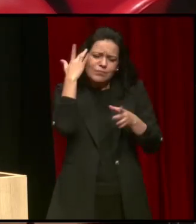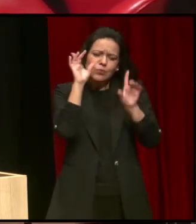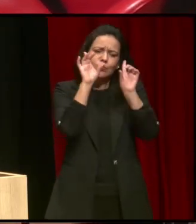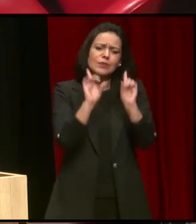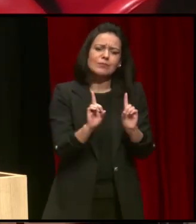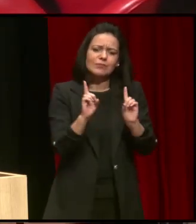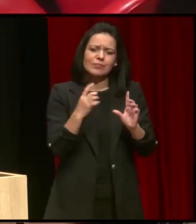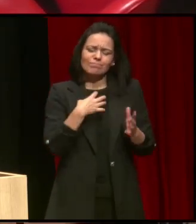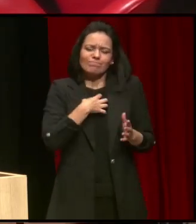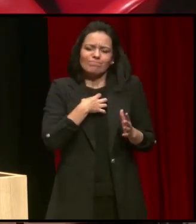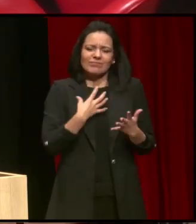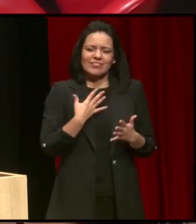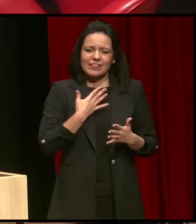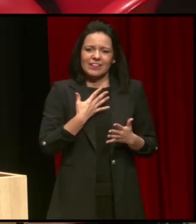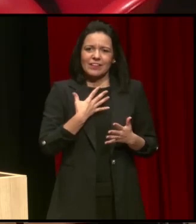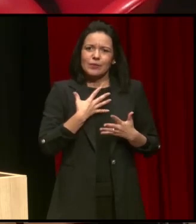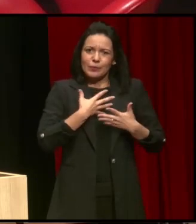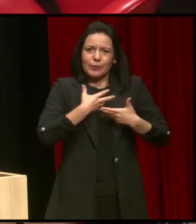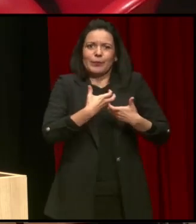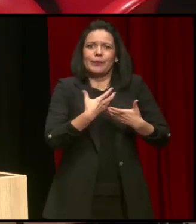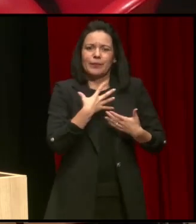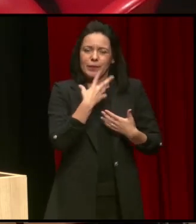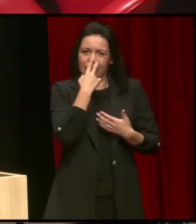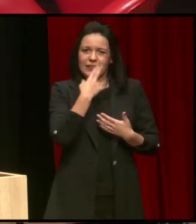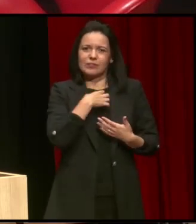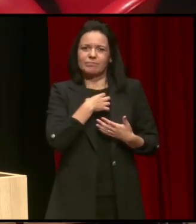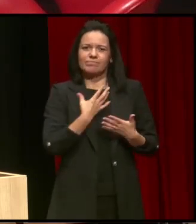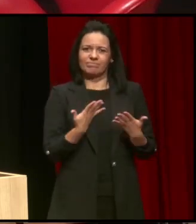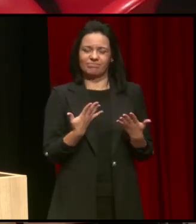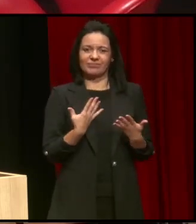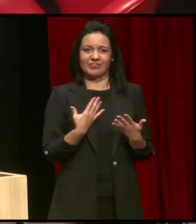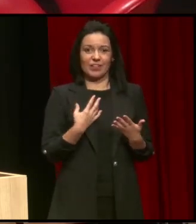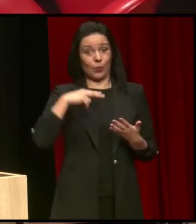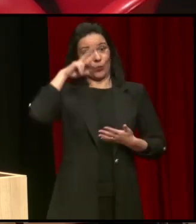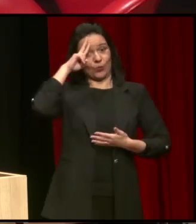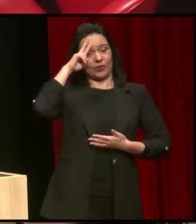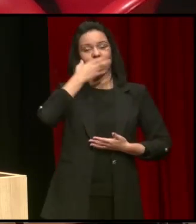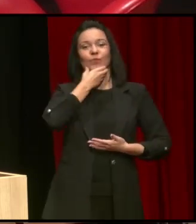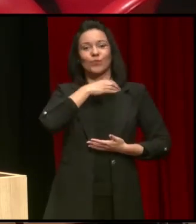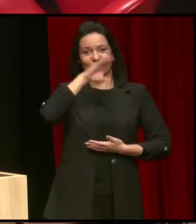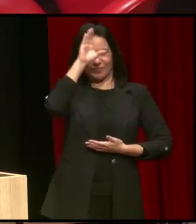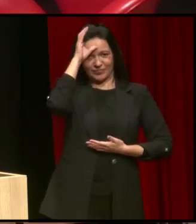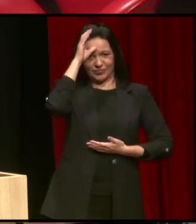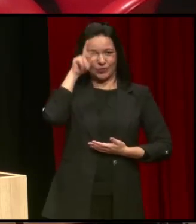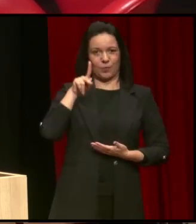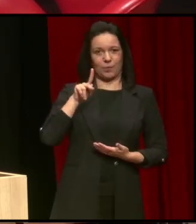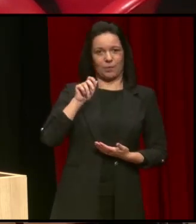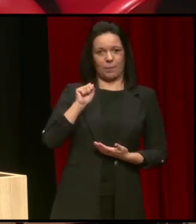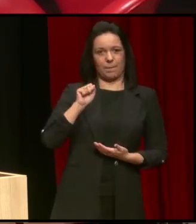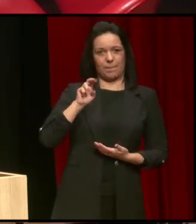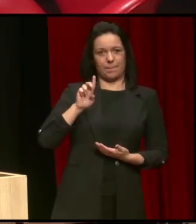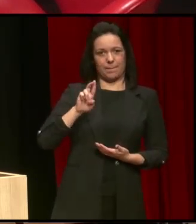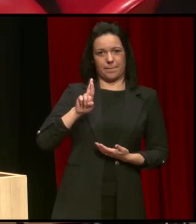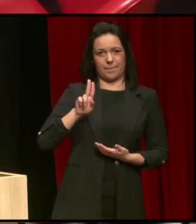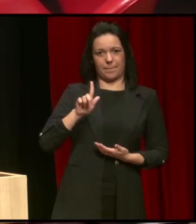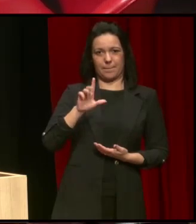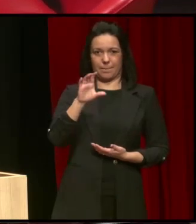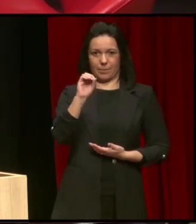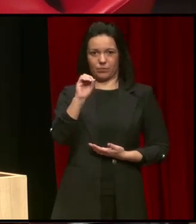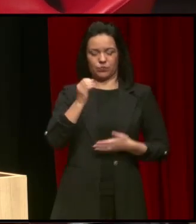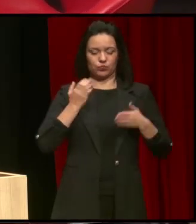pessoas? Eu me lembro do meu tio, eu tinha um tio chamado tio Paulo, e ele nasceu e ele